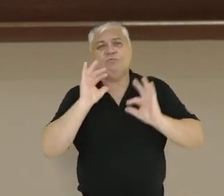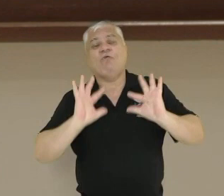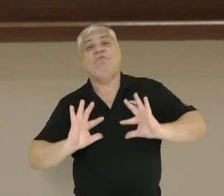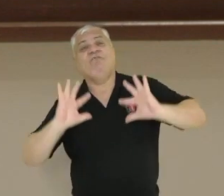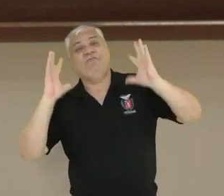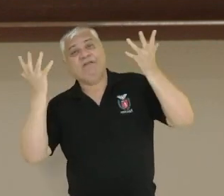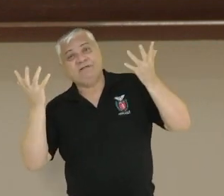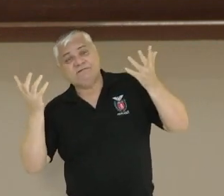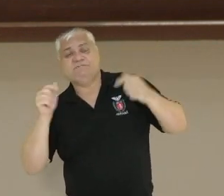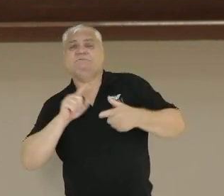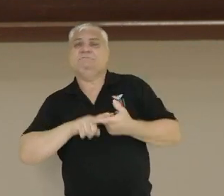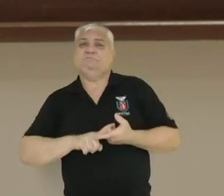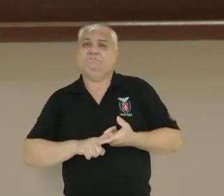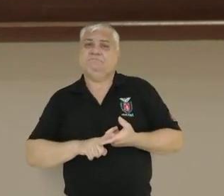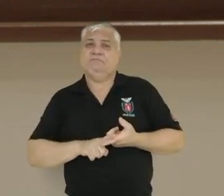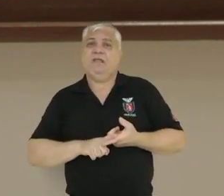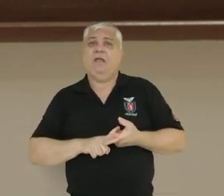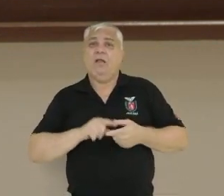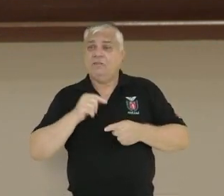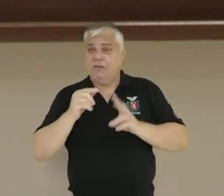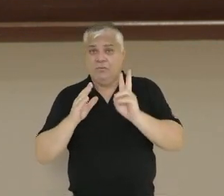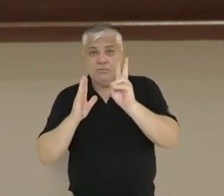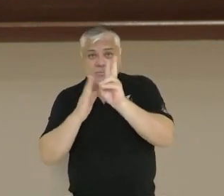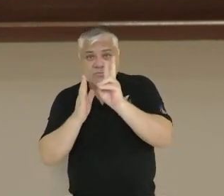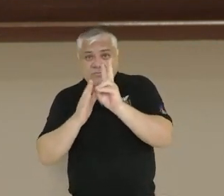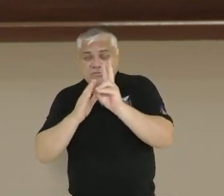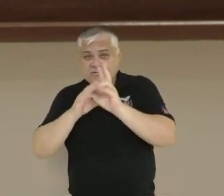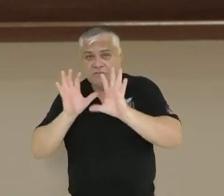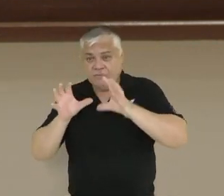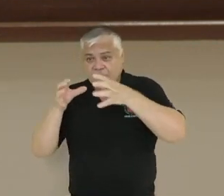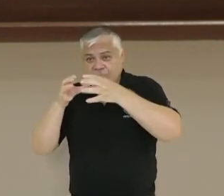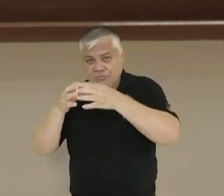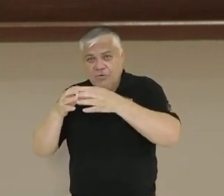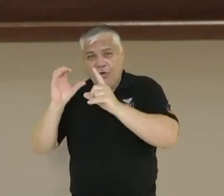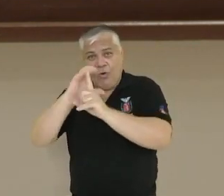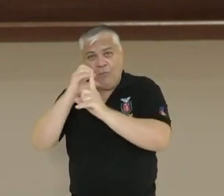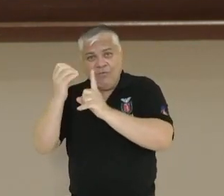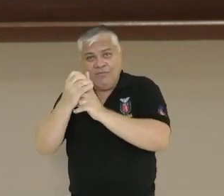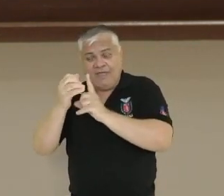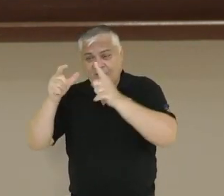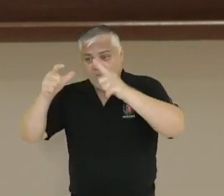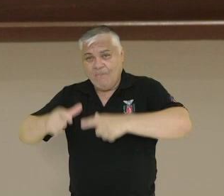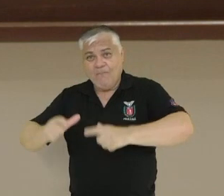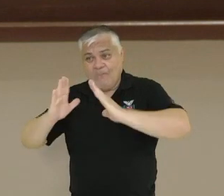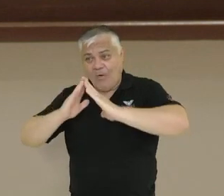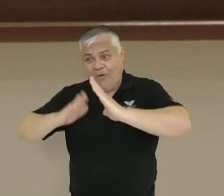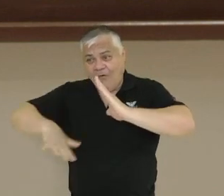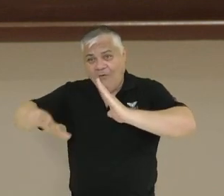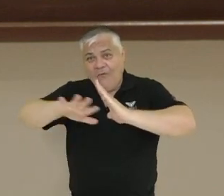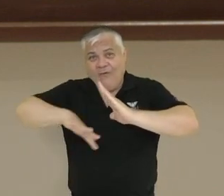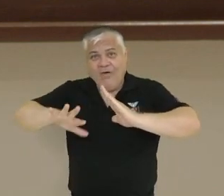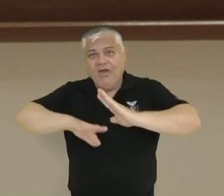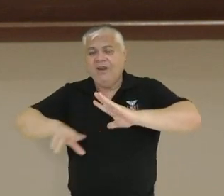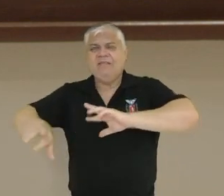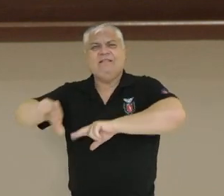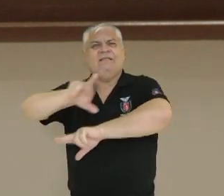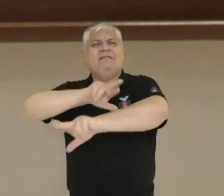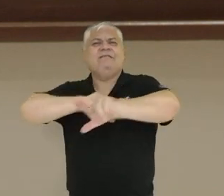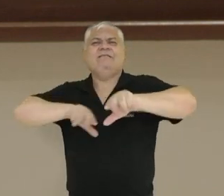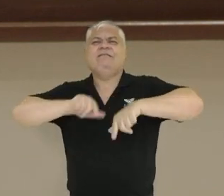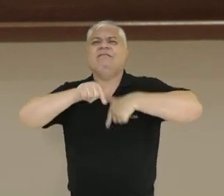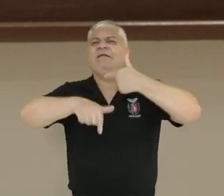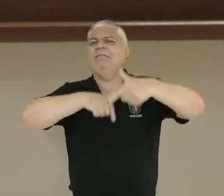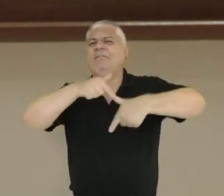festa. Então, as pessoas que vivem naquela comunidade também se envolvem em várias atividades de